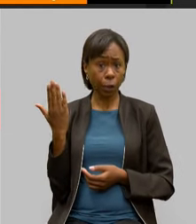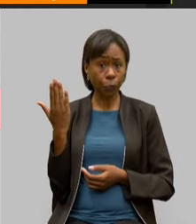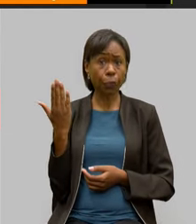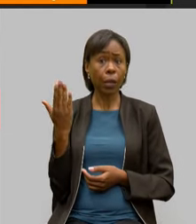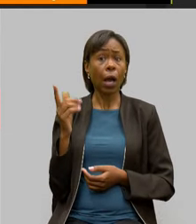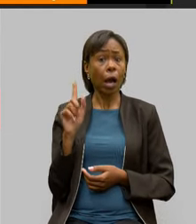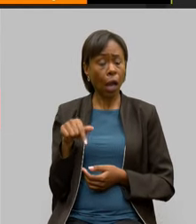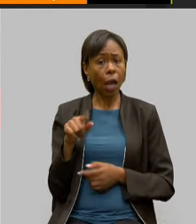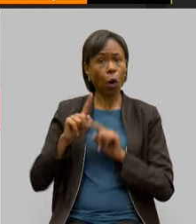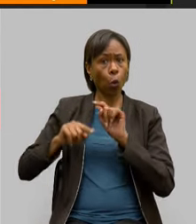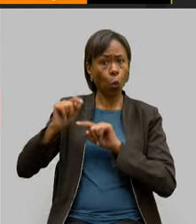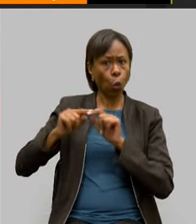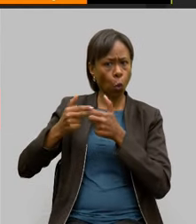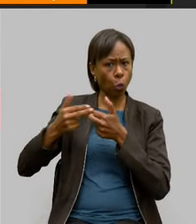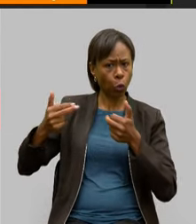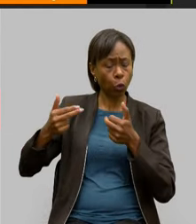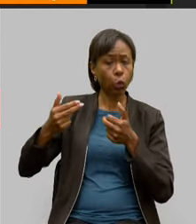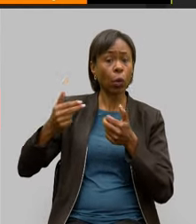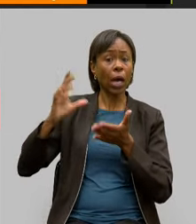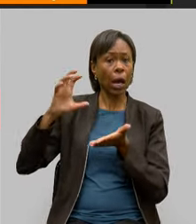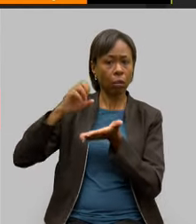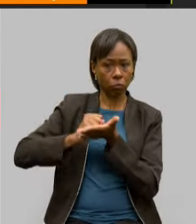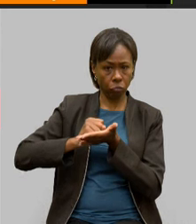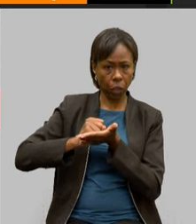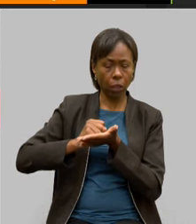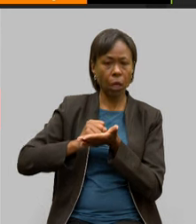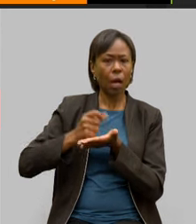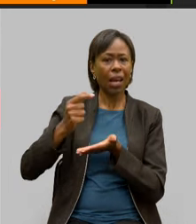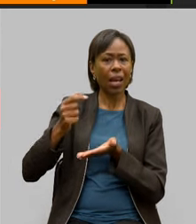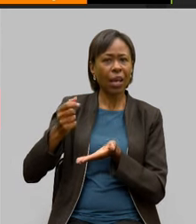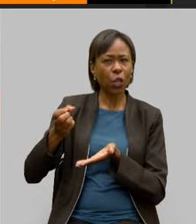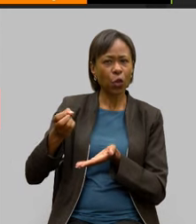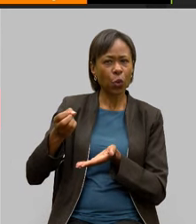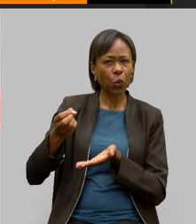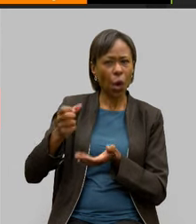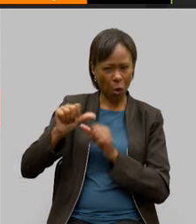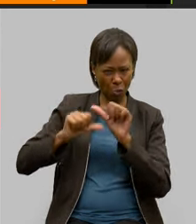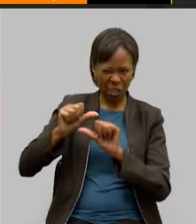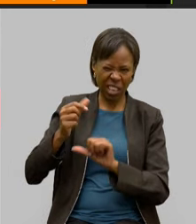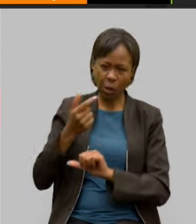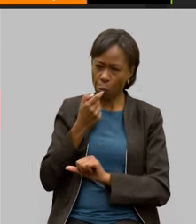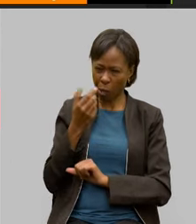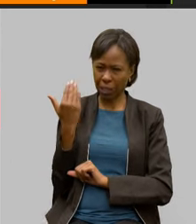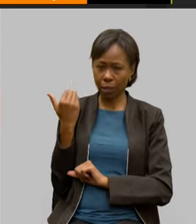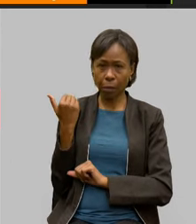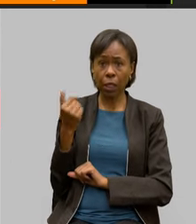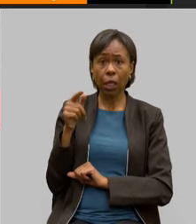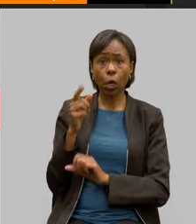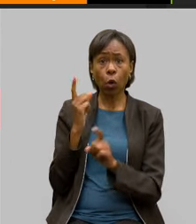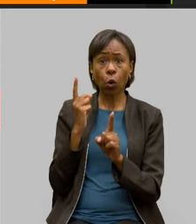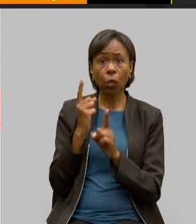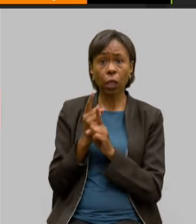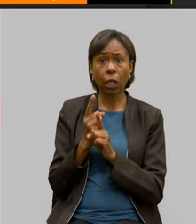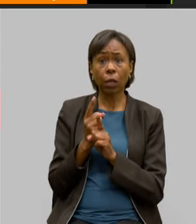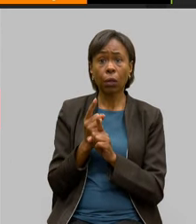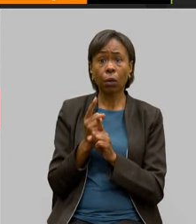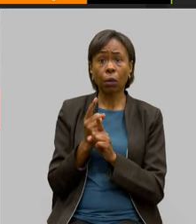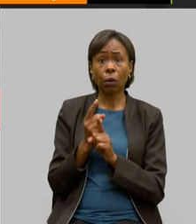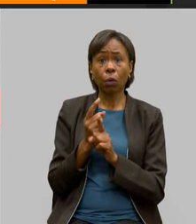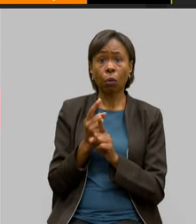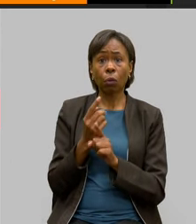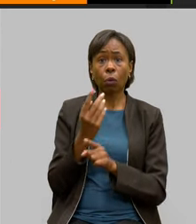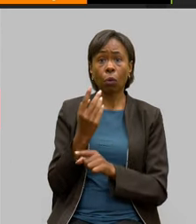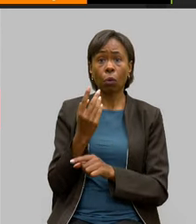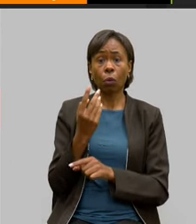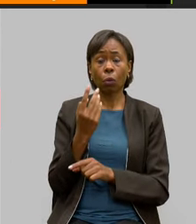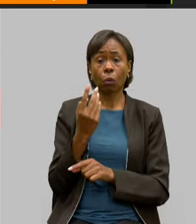registrado eu fiz uma atualização recente essa semana ainda que eu encontrei o valor de R 4300 Julian então